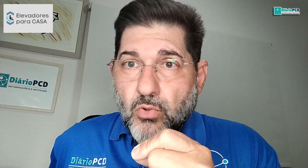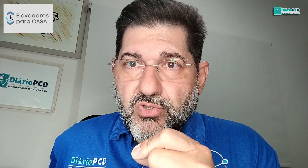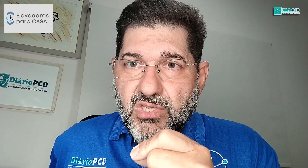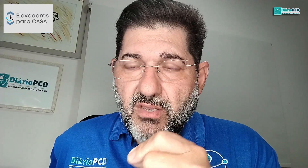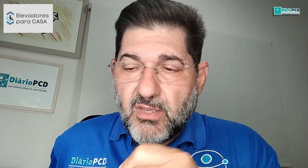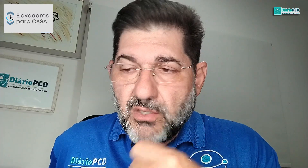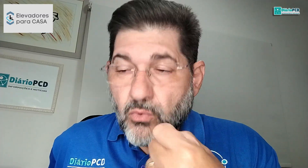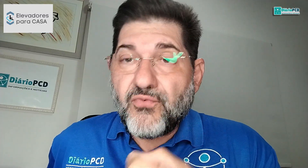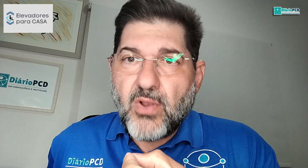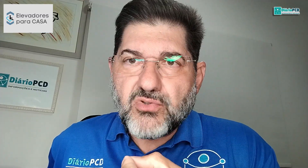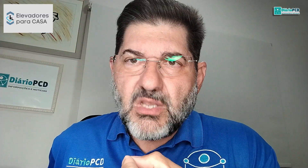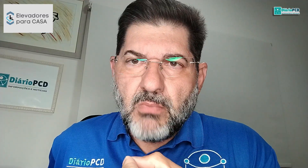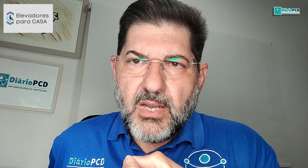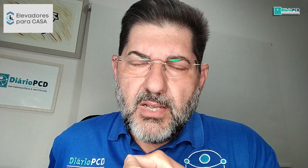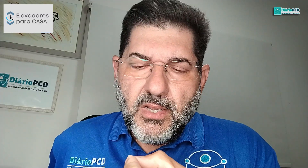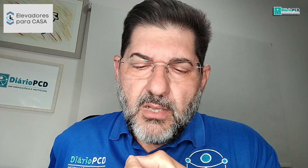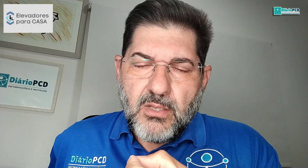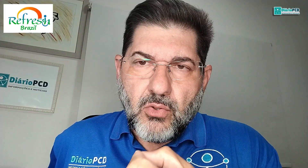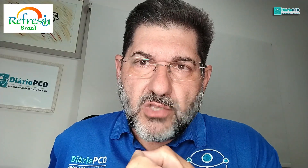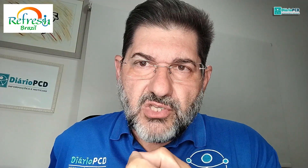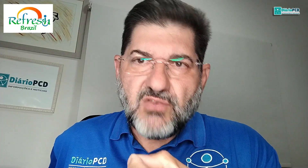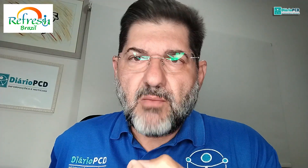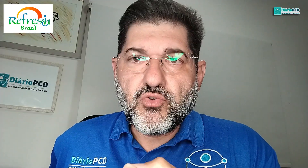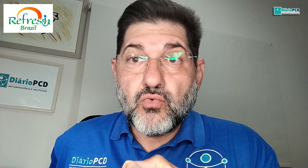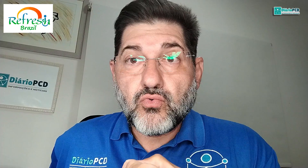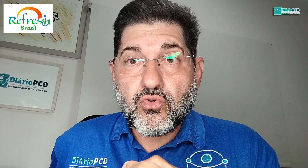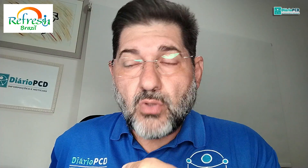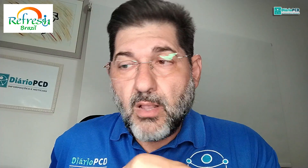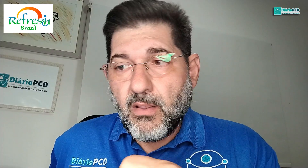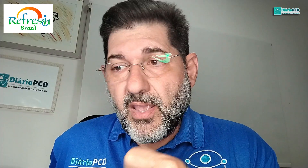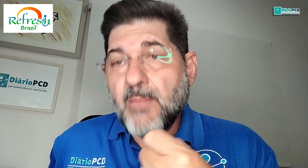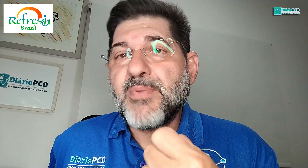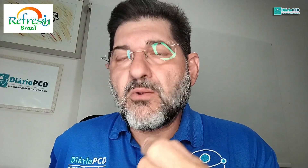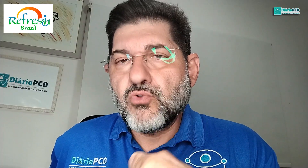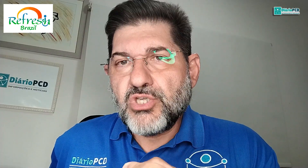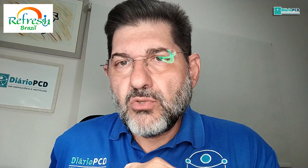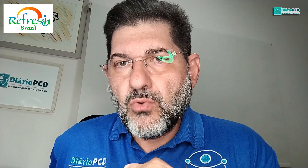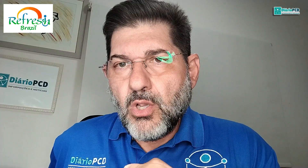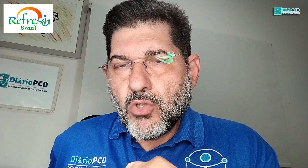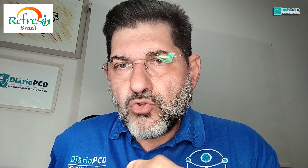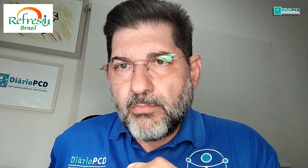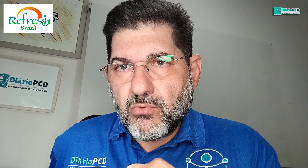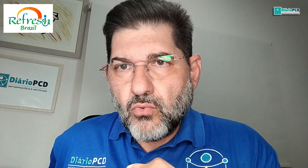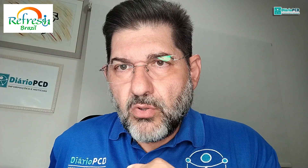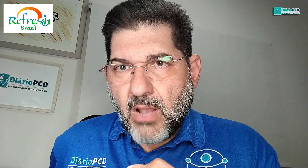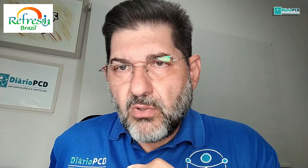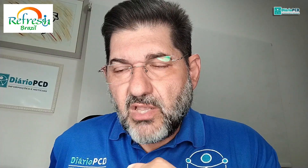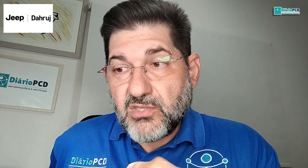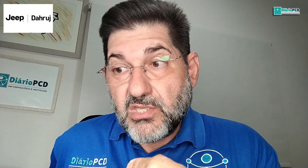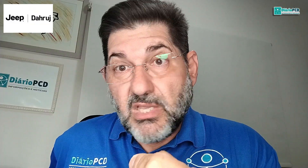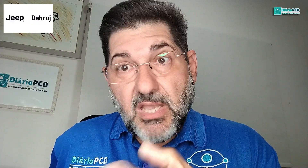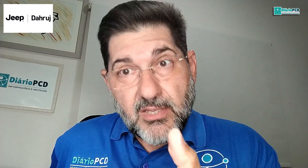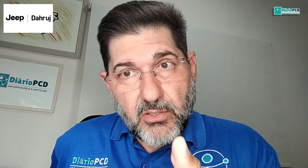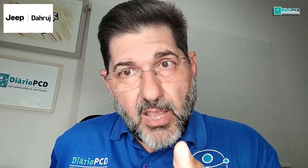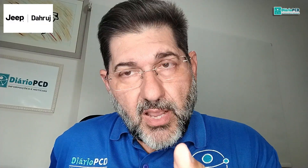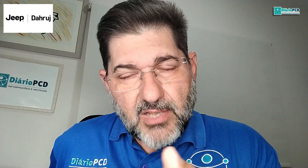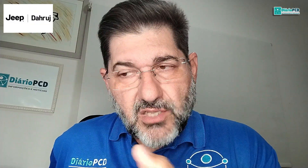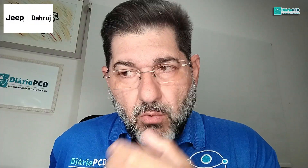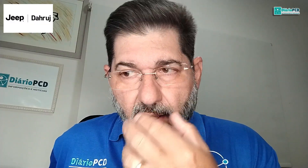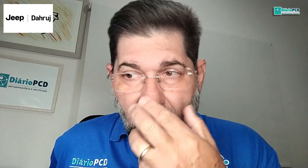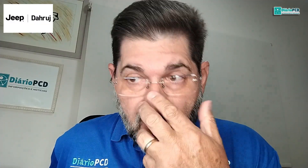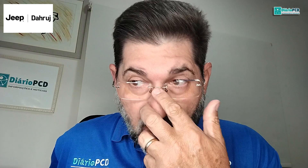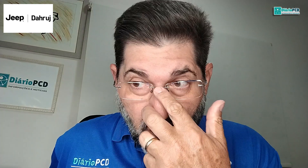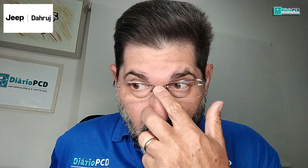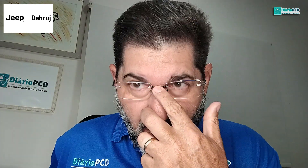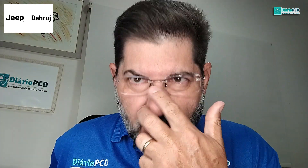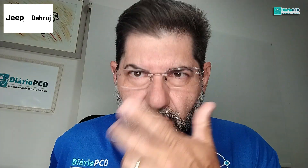obrigado a todos que no final de semana nós estivemos juntos repercutindo sobre tudo o que acontecia em